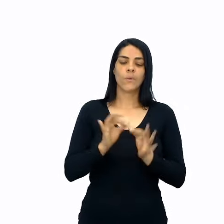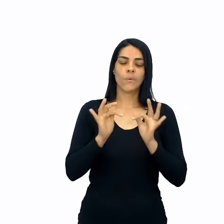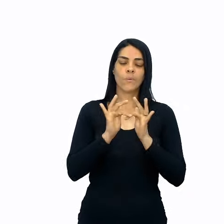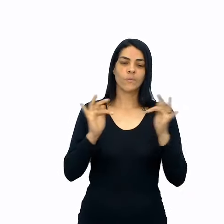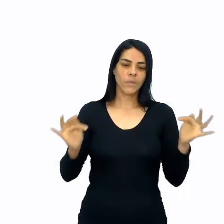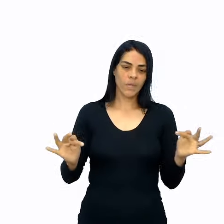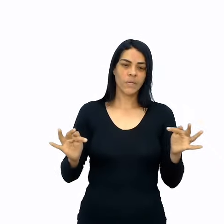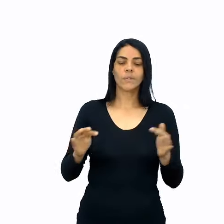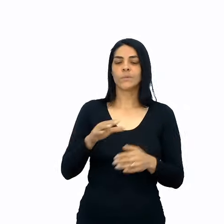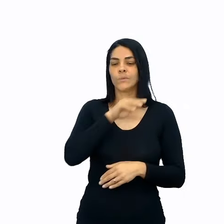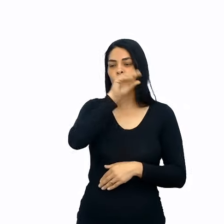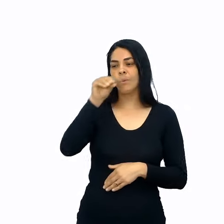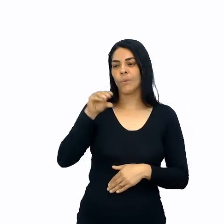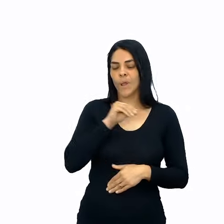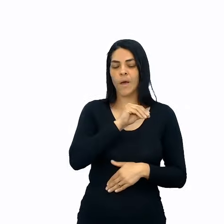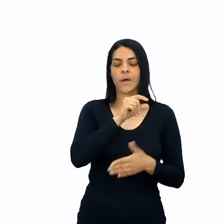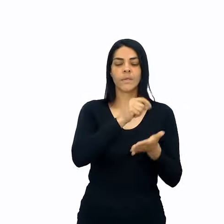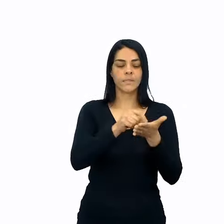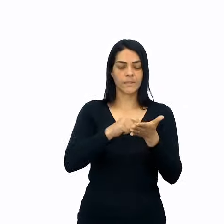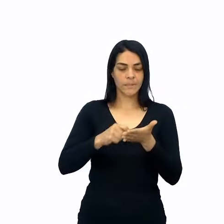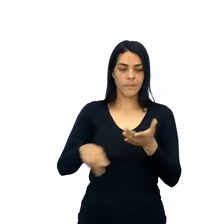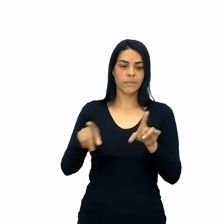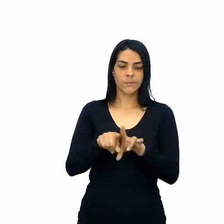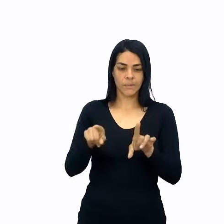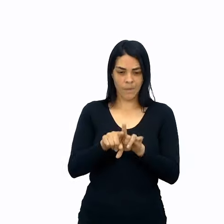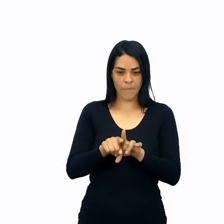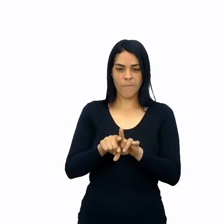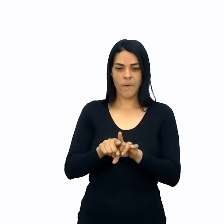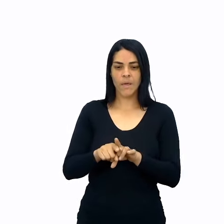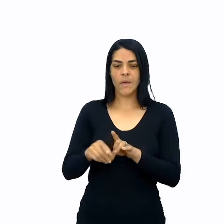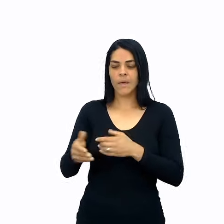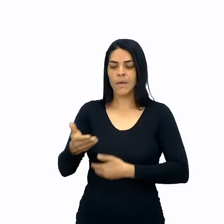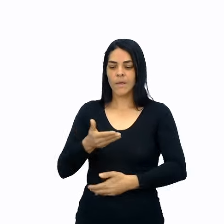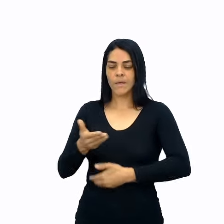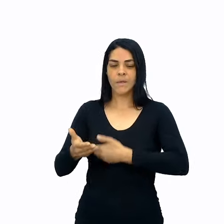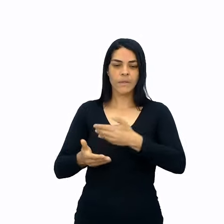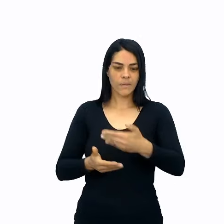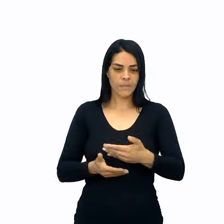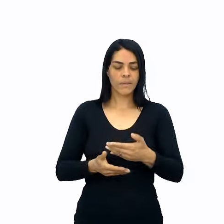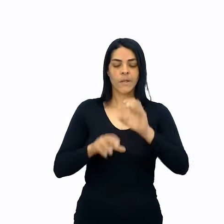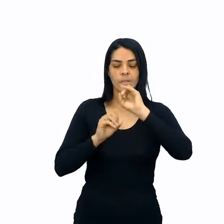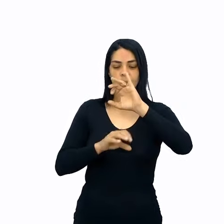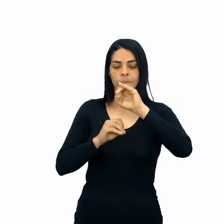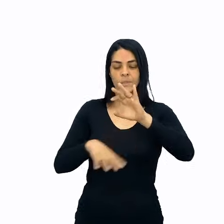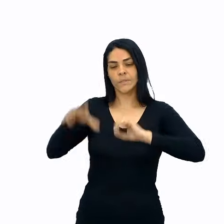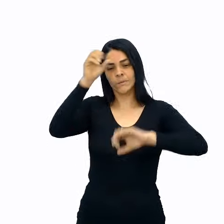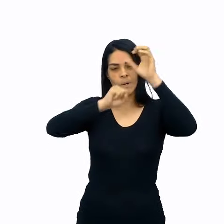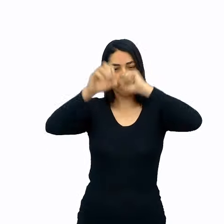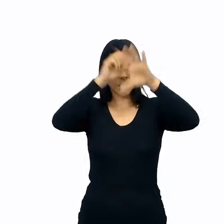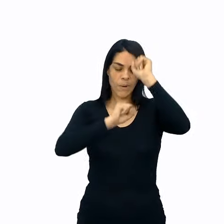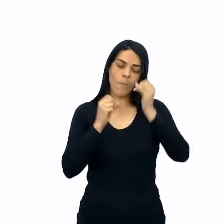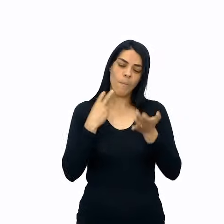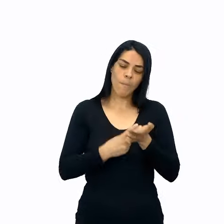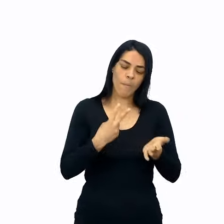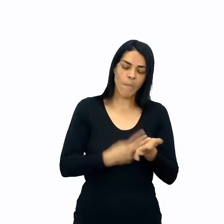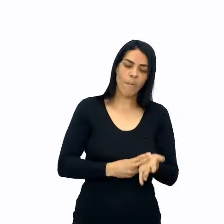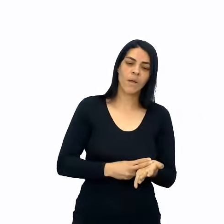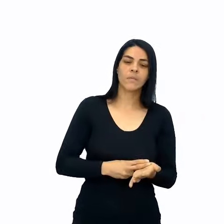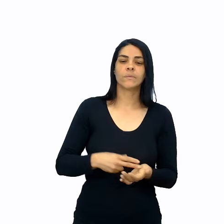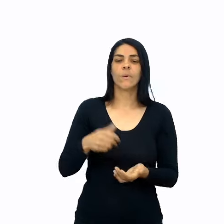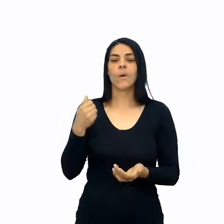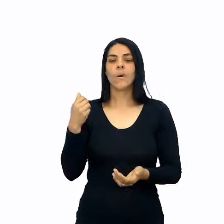de modo que contribuem didaticamente para o ensino-aprendizagem. Então, vejam, mesmo que o estudante ainda não